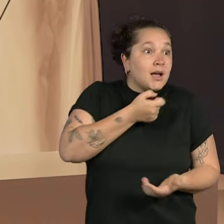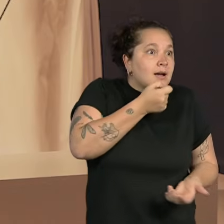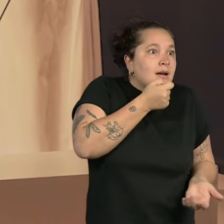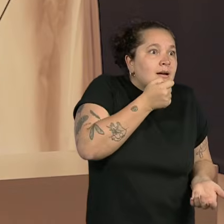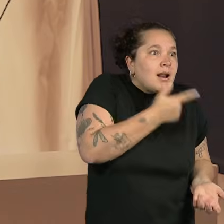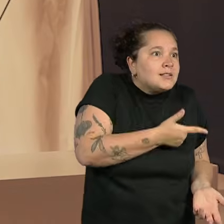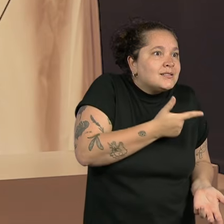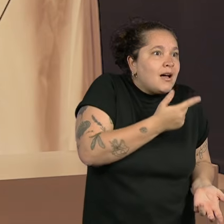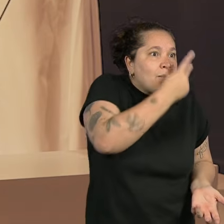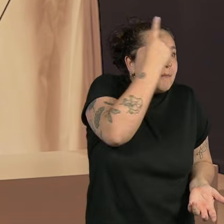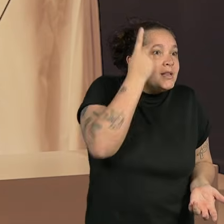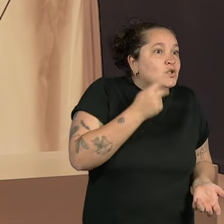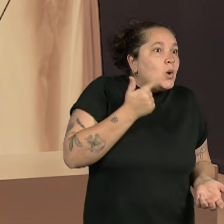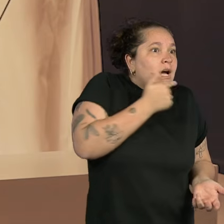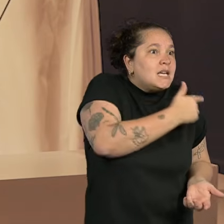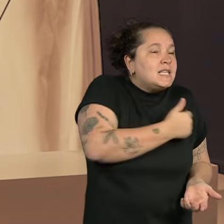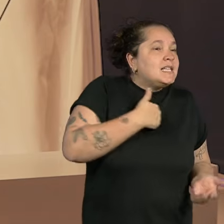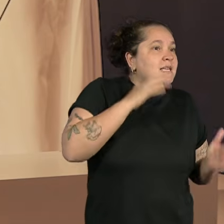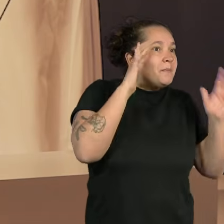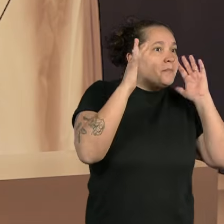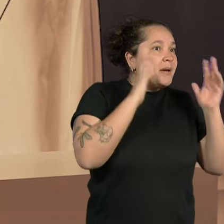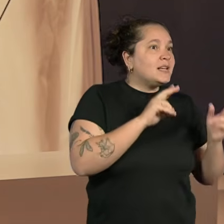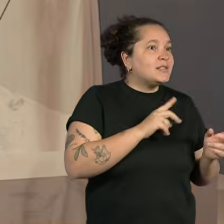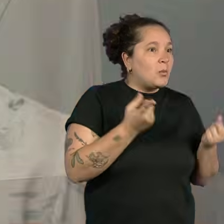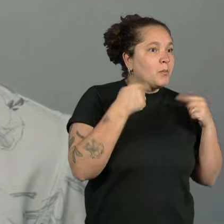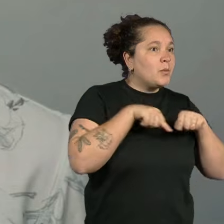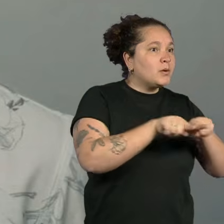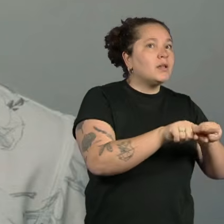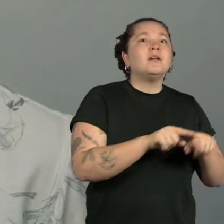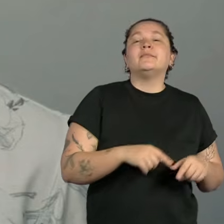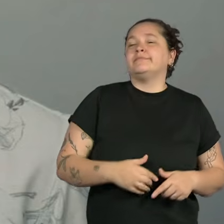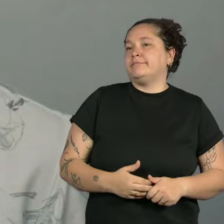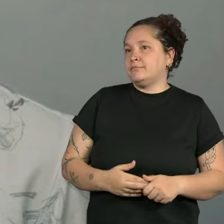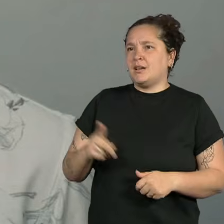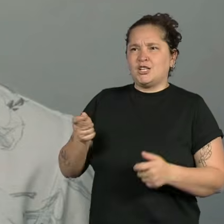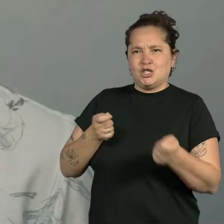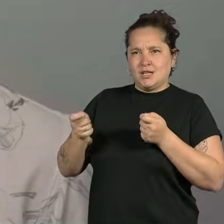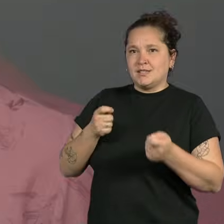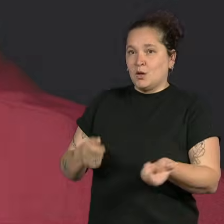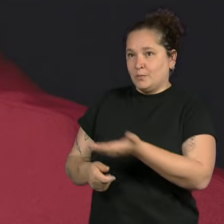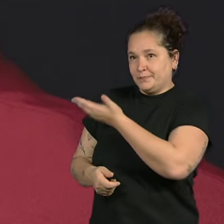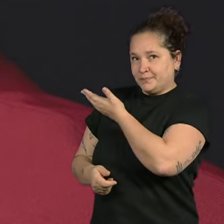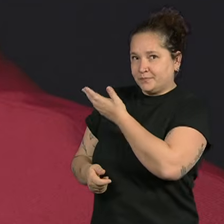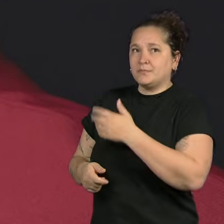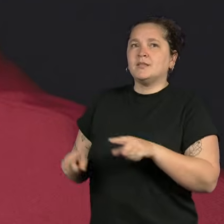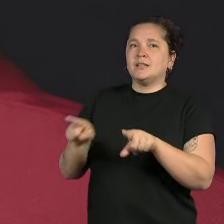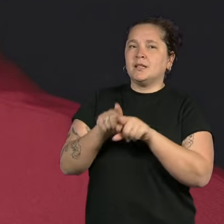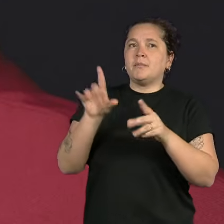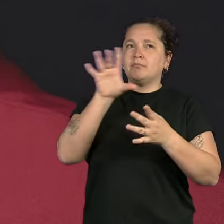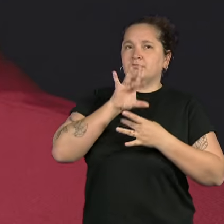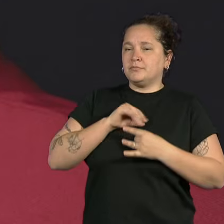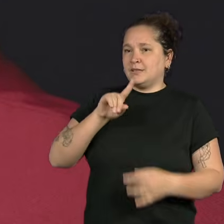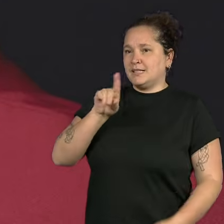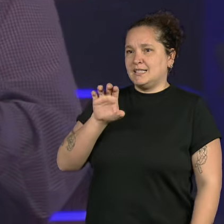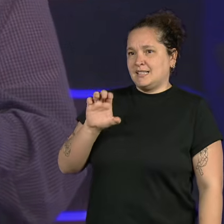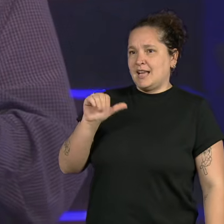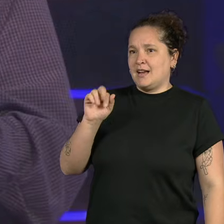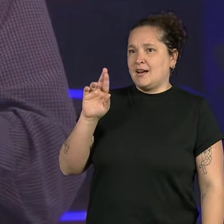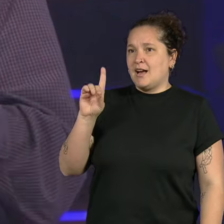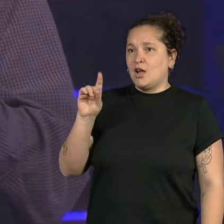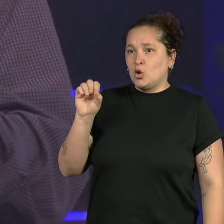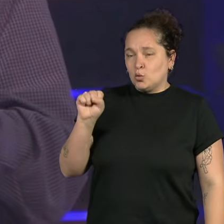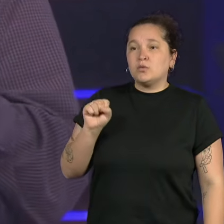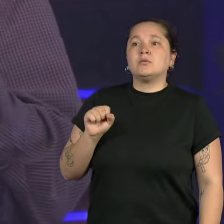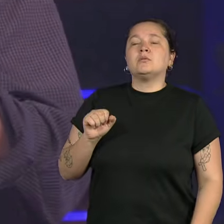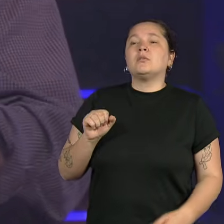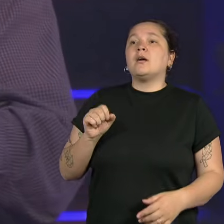pessoas riem muito e pensam, faz duas coisas, né? Acho que a direção do Munir e a interpretação do Zé também, do Zé Carlos...